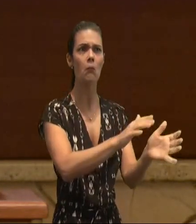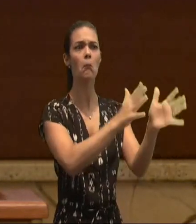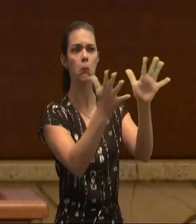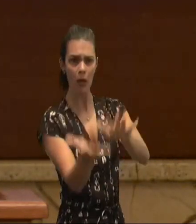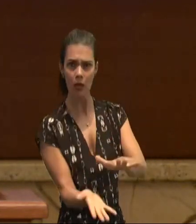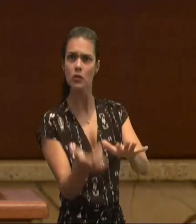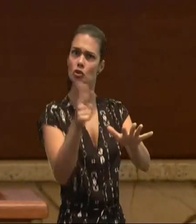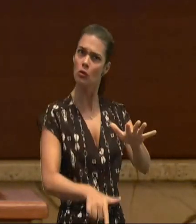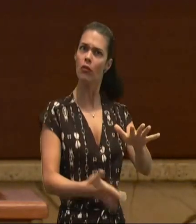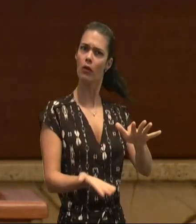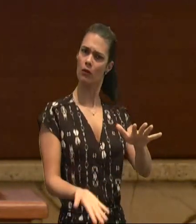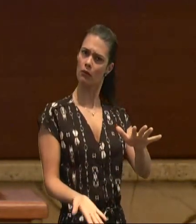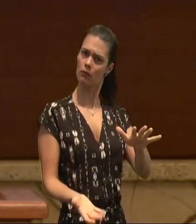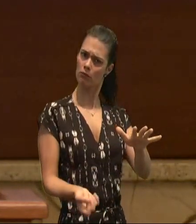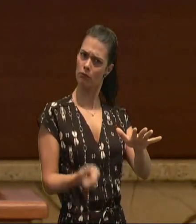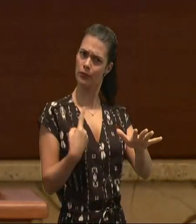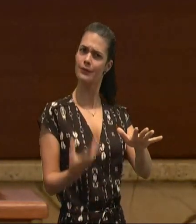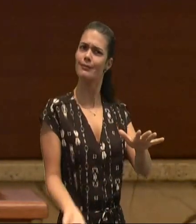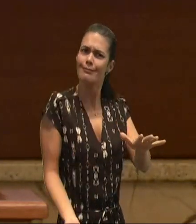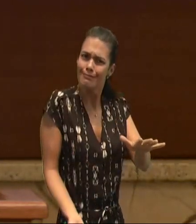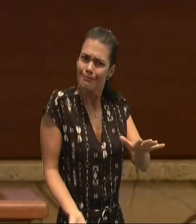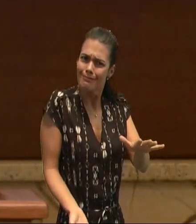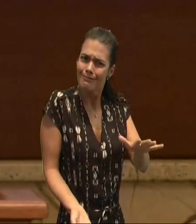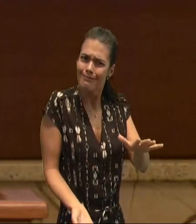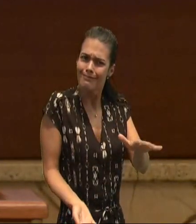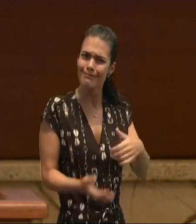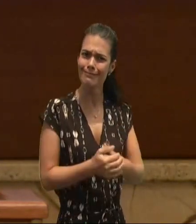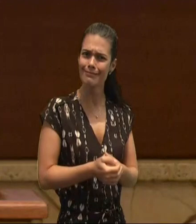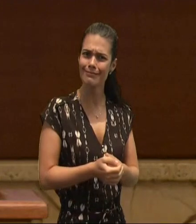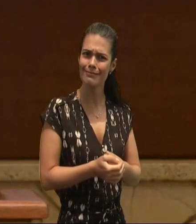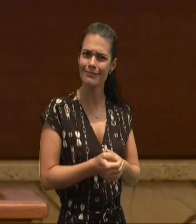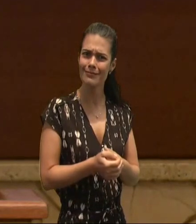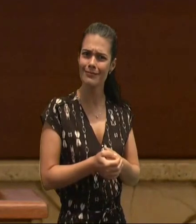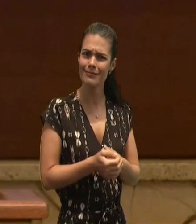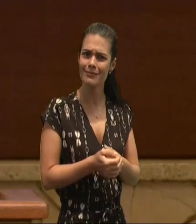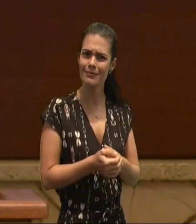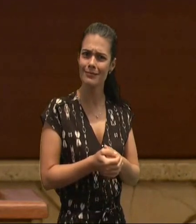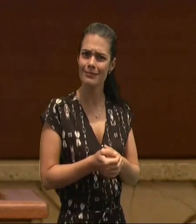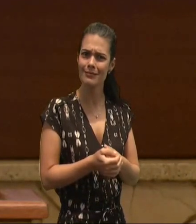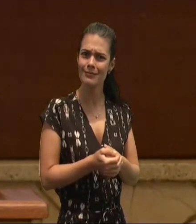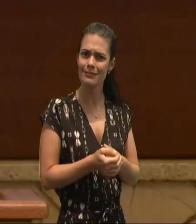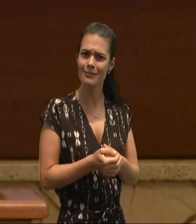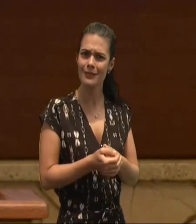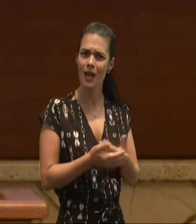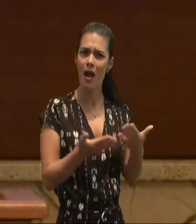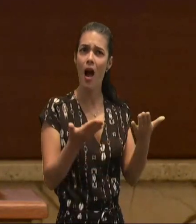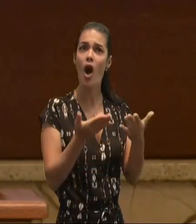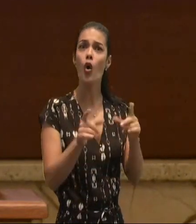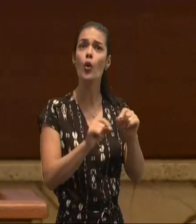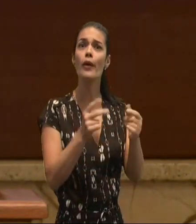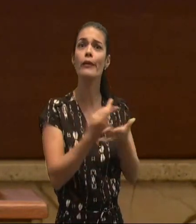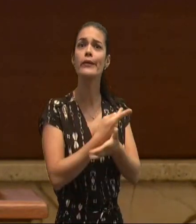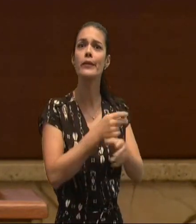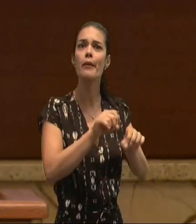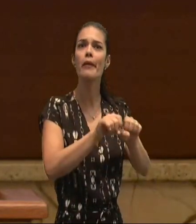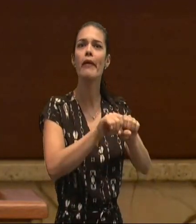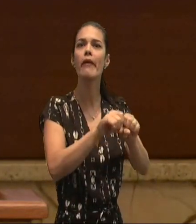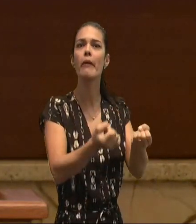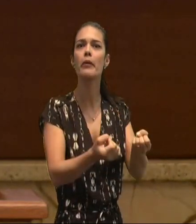chão, caída de frente à arca de Deus, com as mãos e a cabeça, e dessa vez ela havia sido